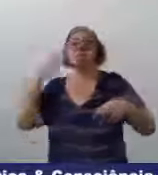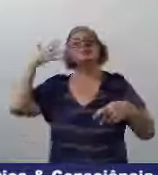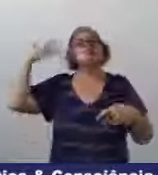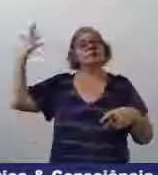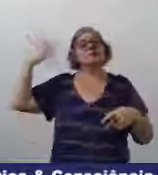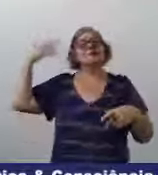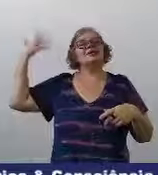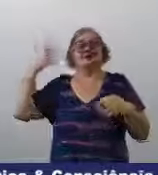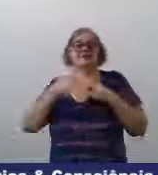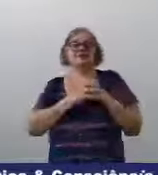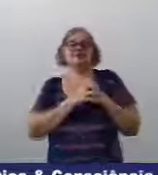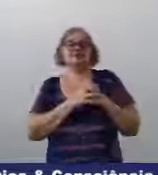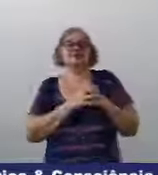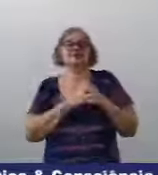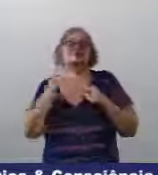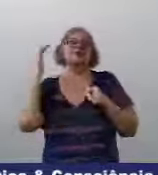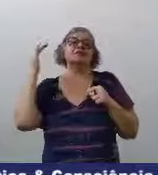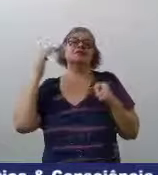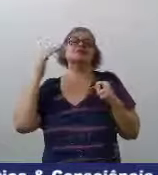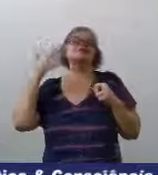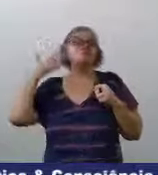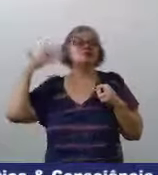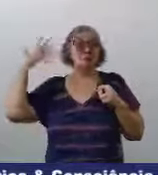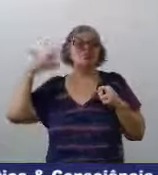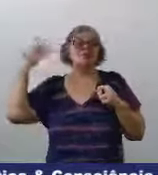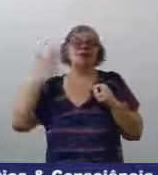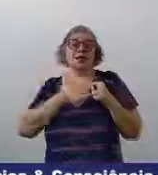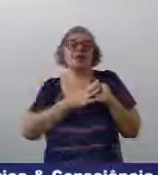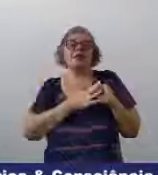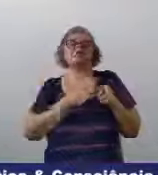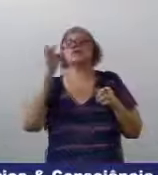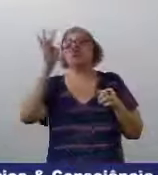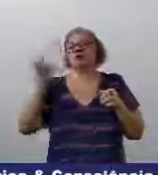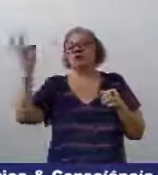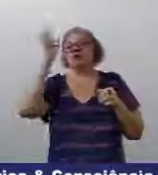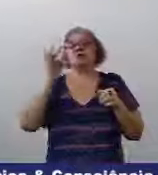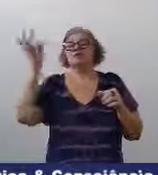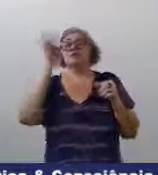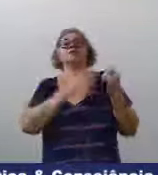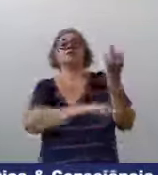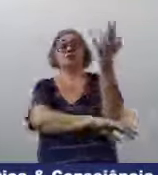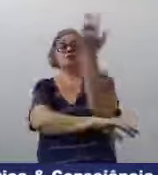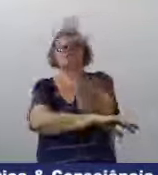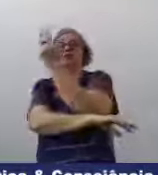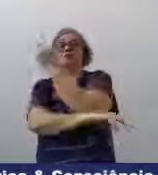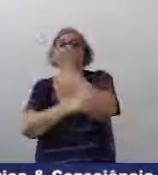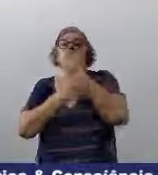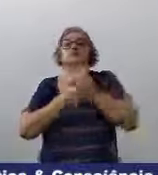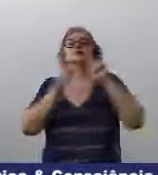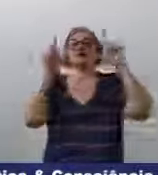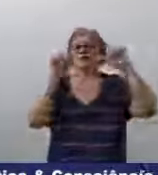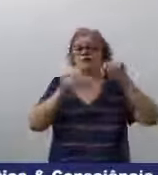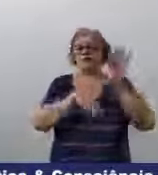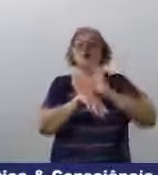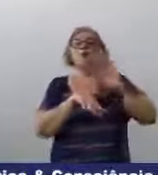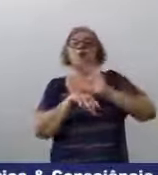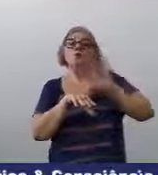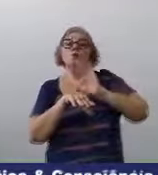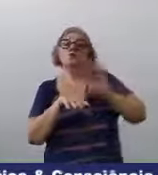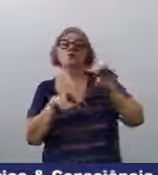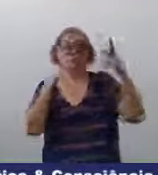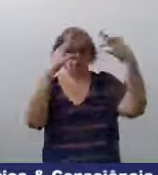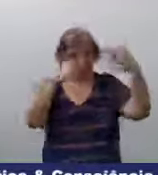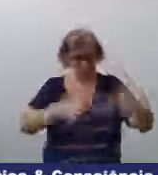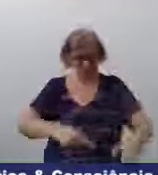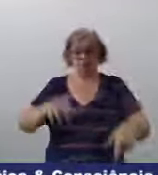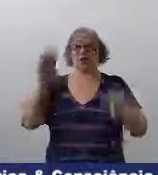ocasião, fazendo uma palestra, se não me engano era na Universidade de Caxias, e falando sobre problemas, era um mini